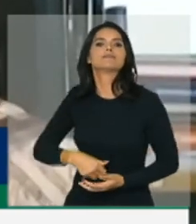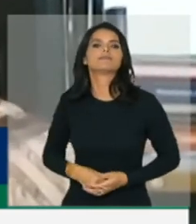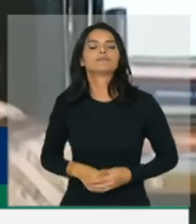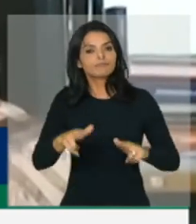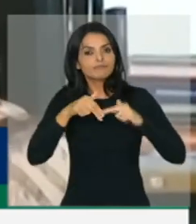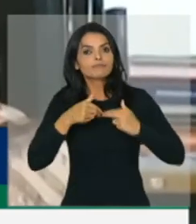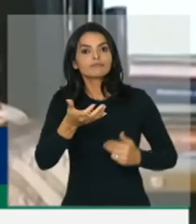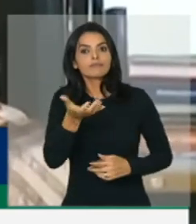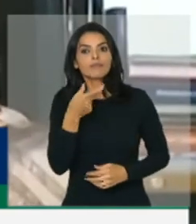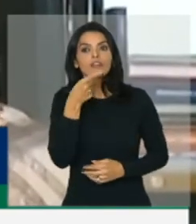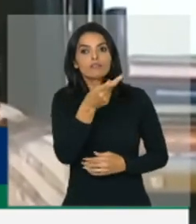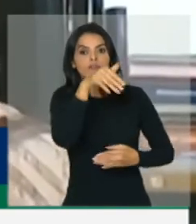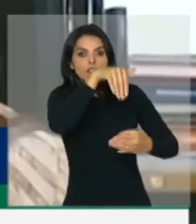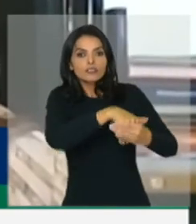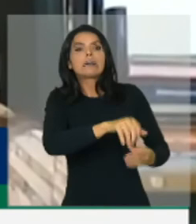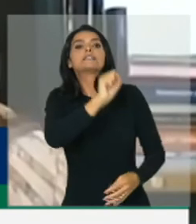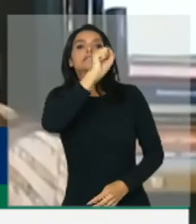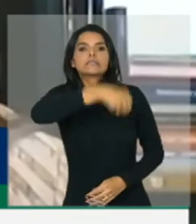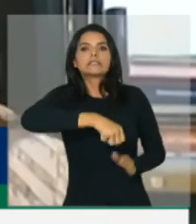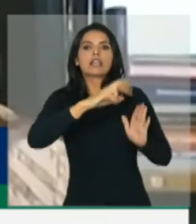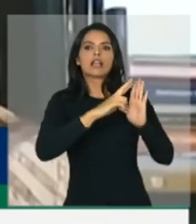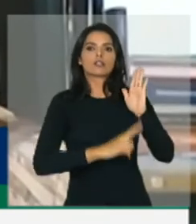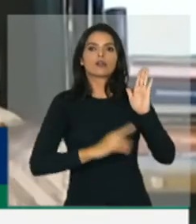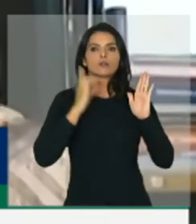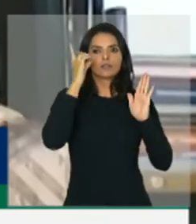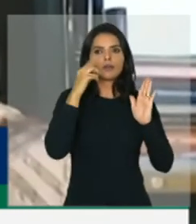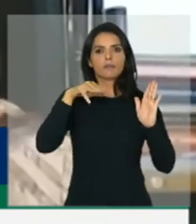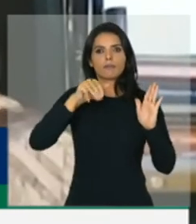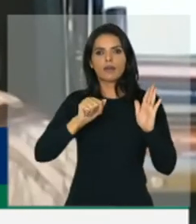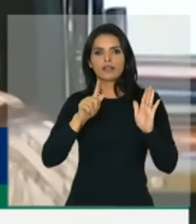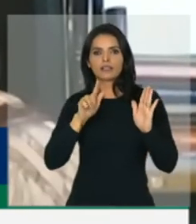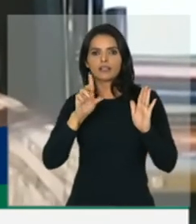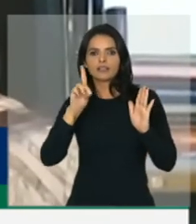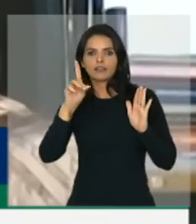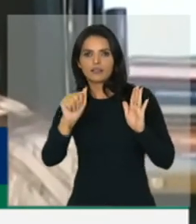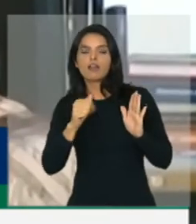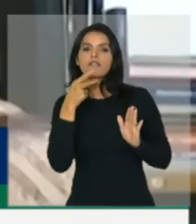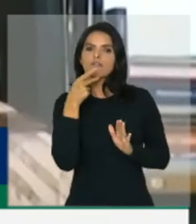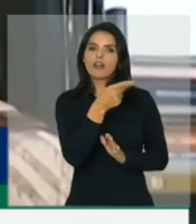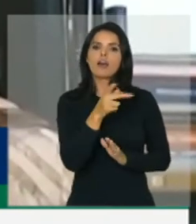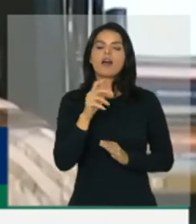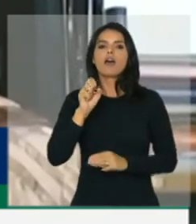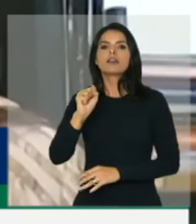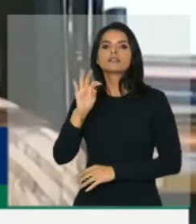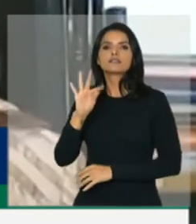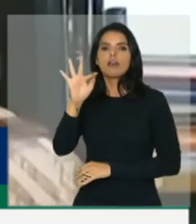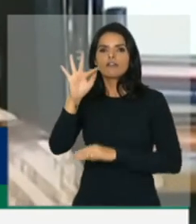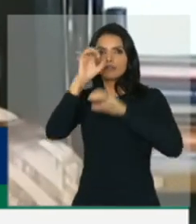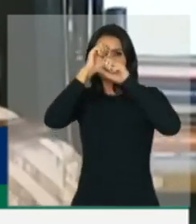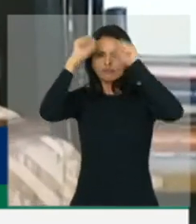eu quero encaminhar a favor do relatório da deputada Magda Malfatto e dizer que o Supremo Tribunal